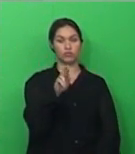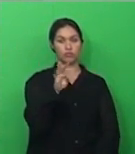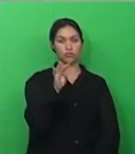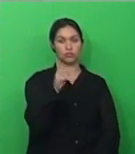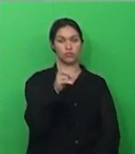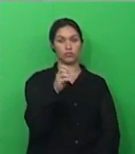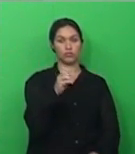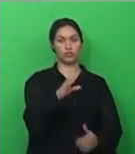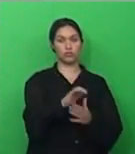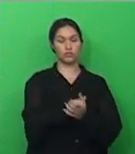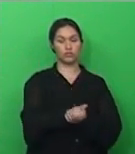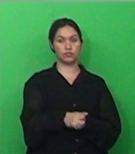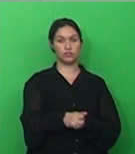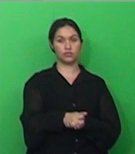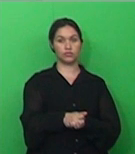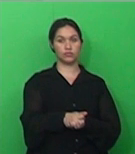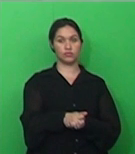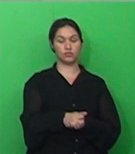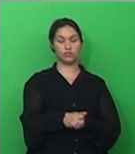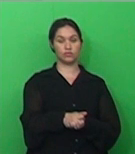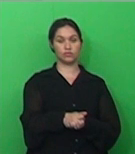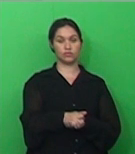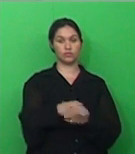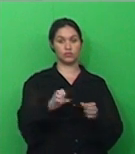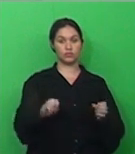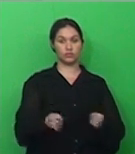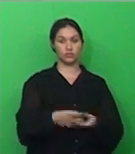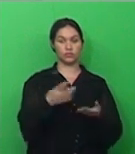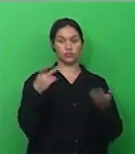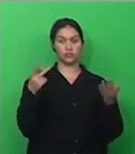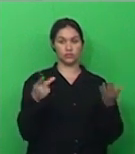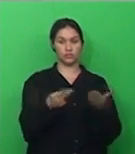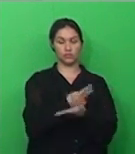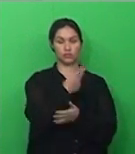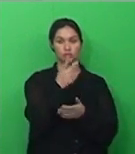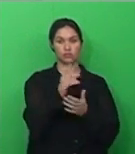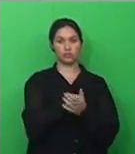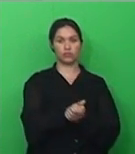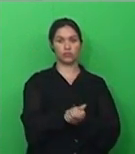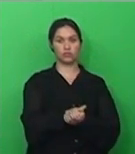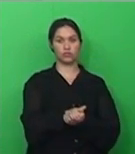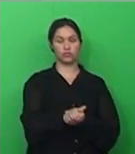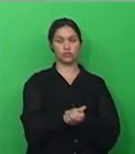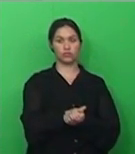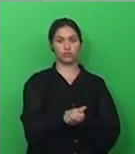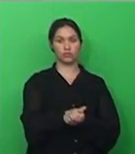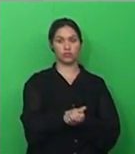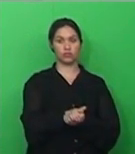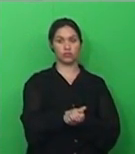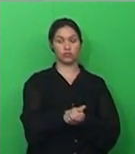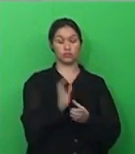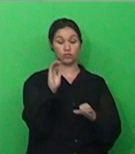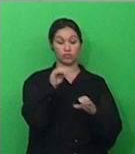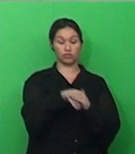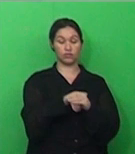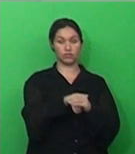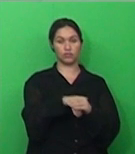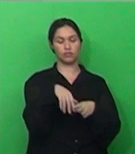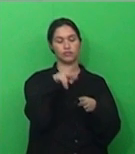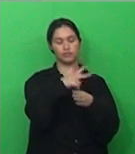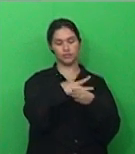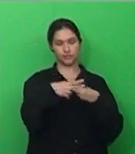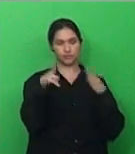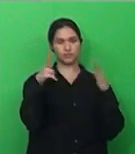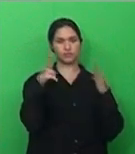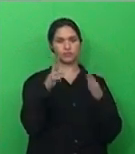foi conduzido o Marcos Vieira novamente a presidência. Então, quero parabenizar o Marco e toda